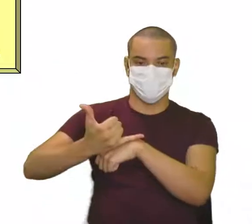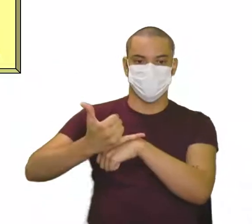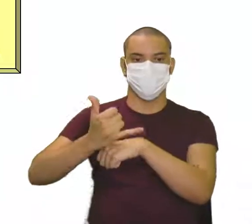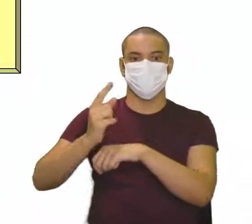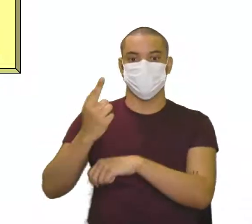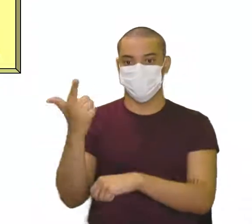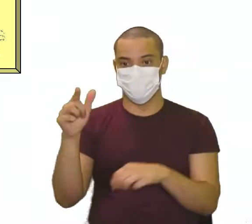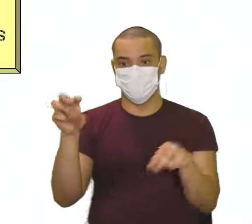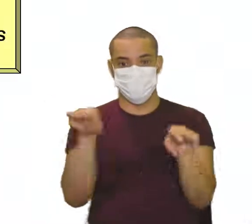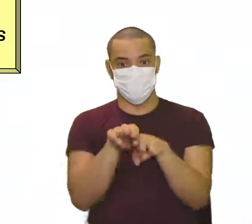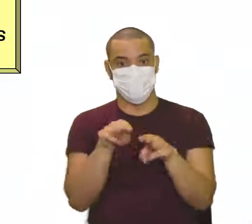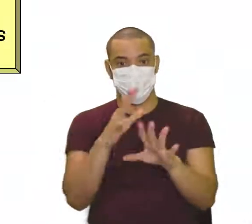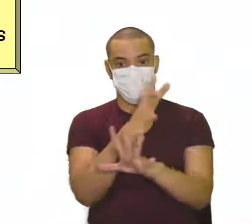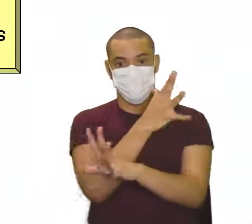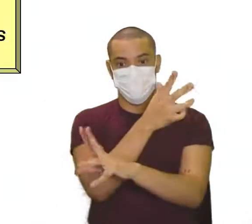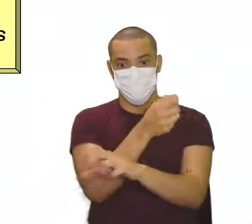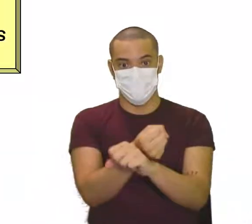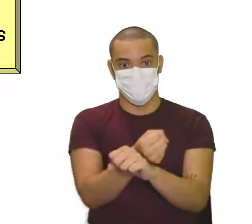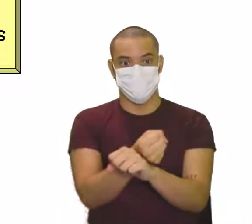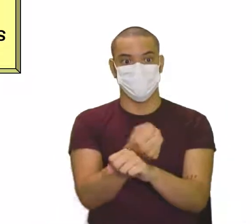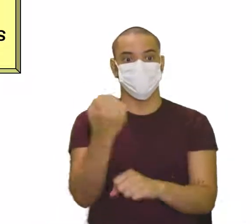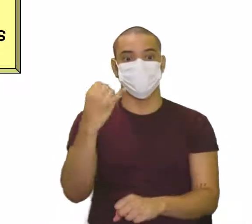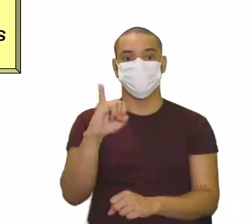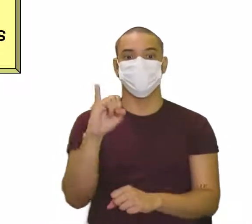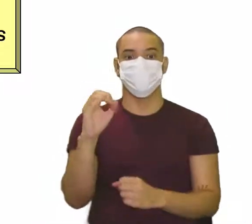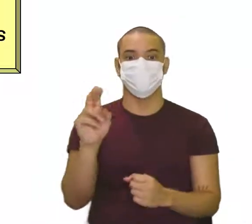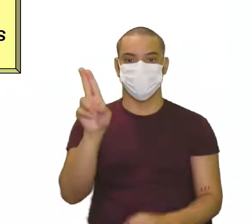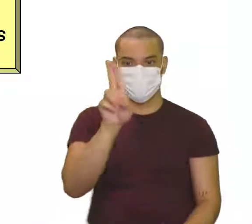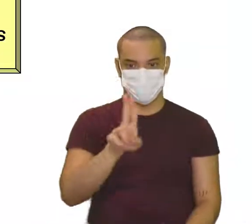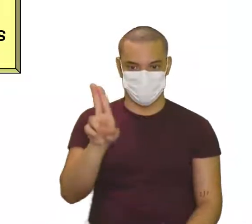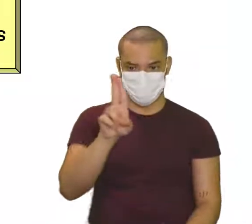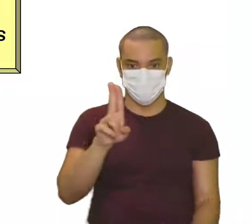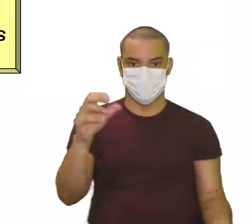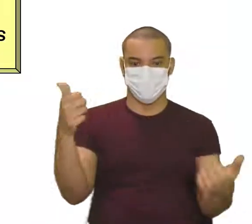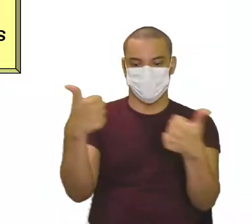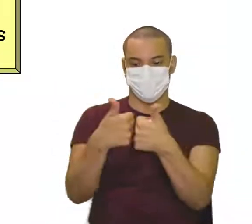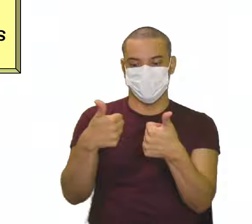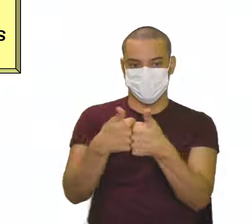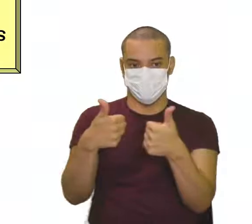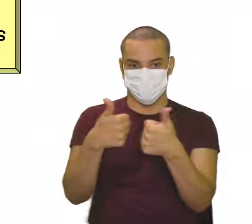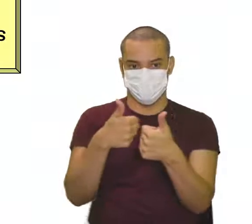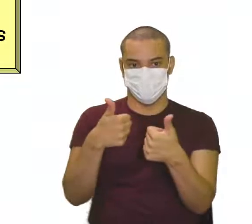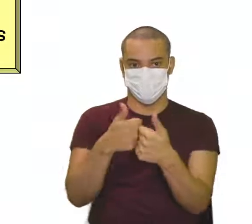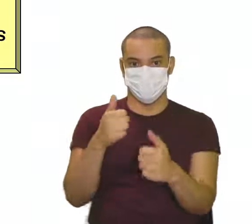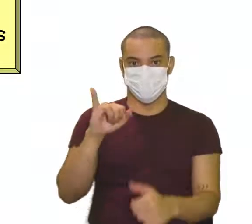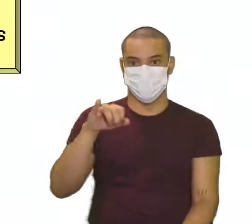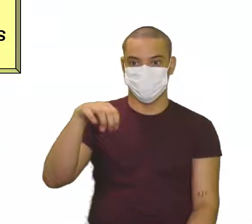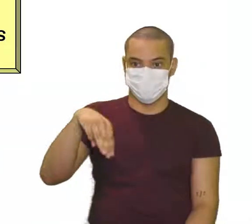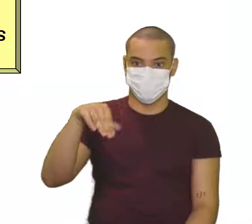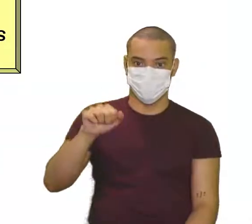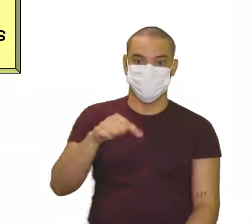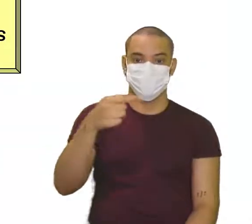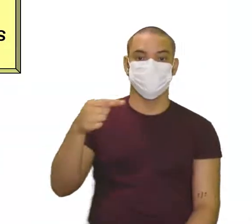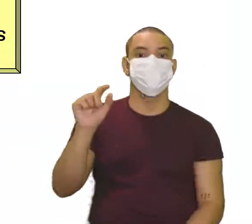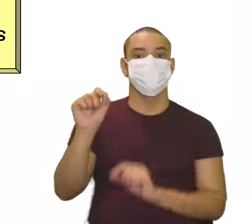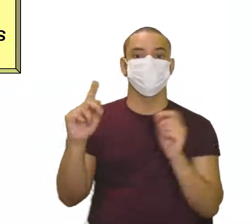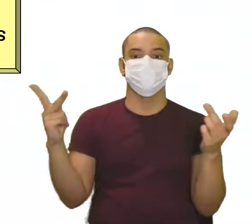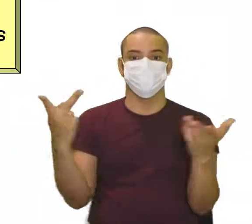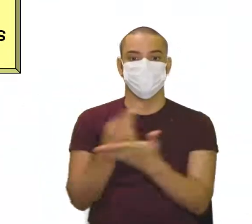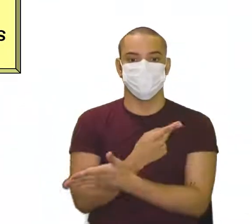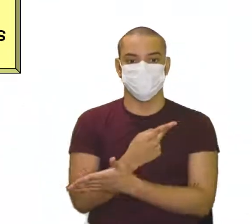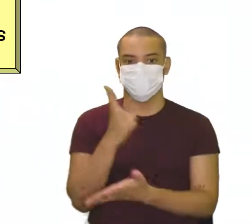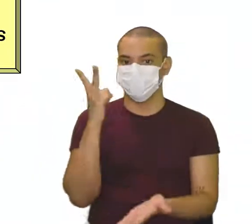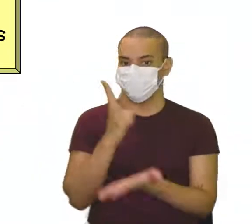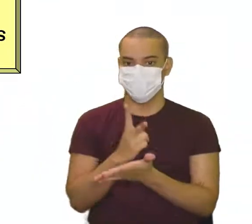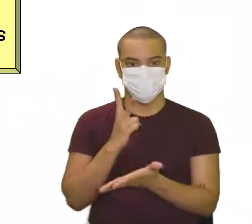lado nós temos um ímã, e aqui, se a gente coloca o ímã perto da substância ferromagnética, vocês podem ver, olha só, os